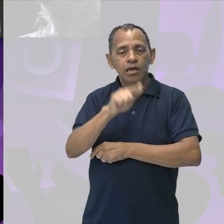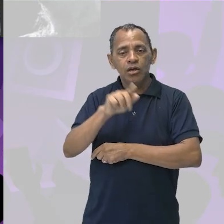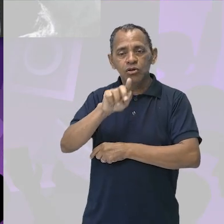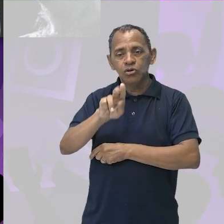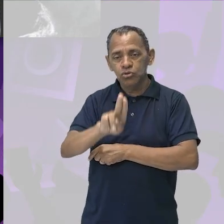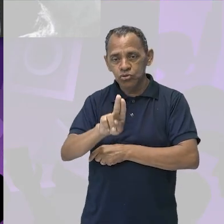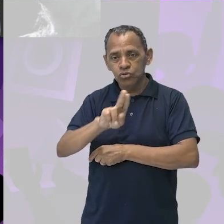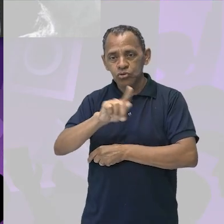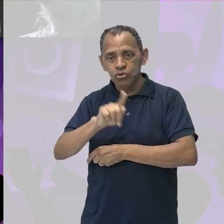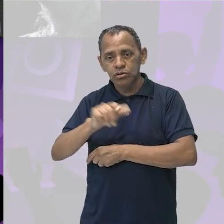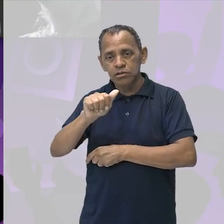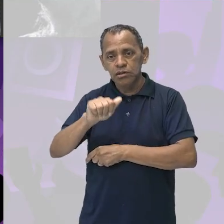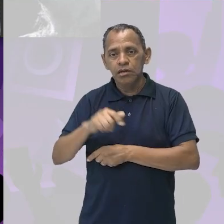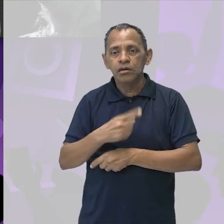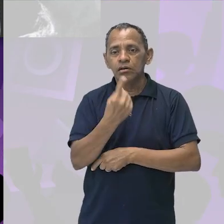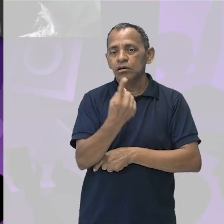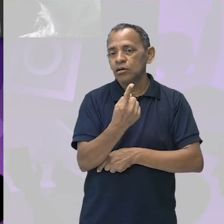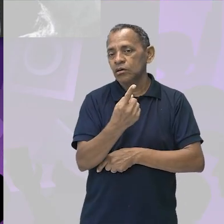Exagerado, em